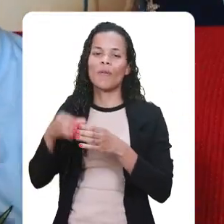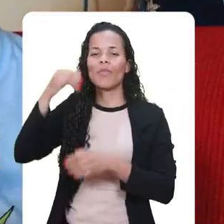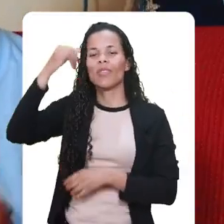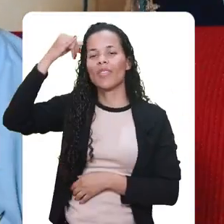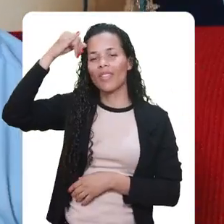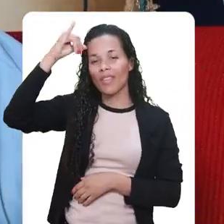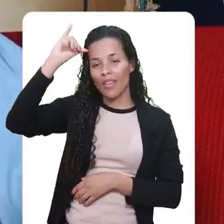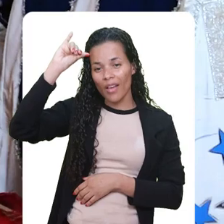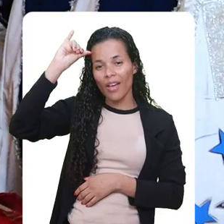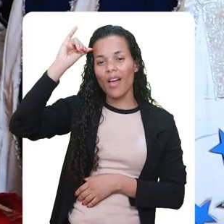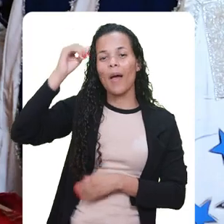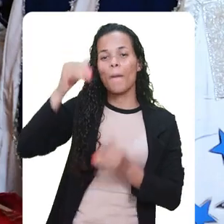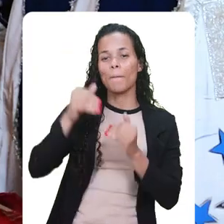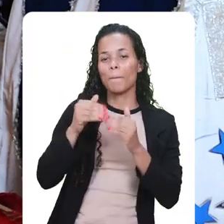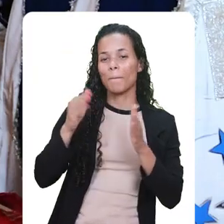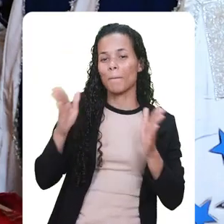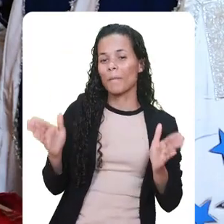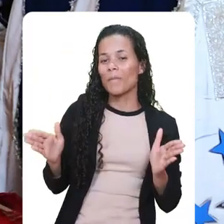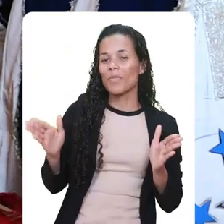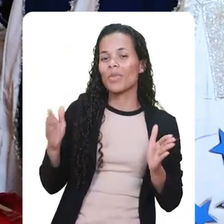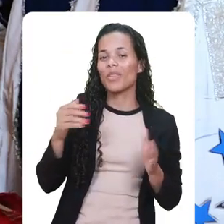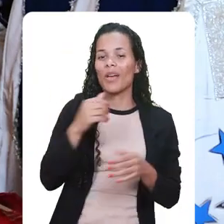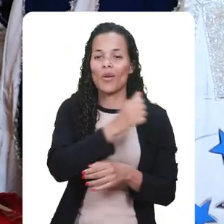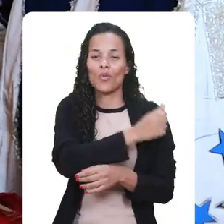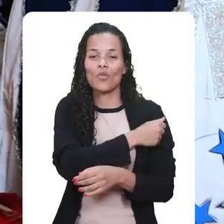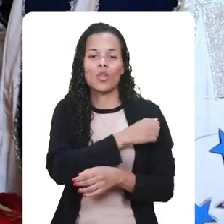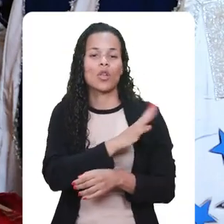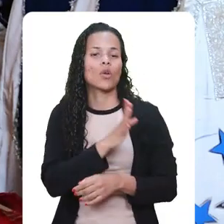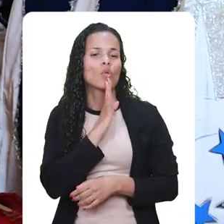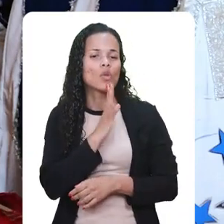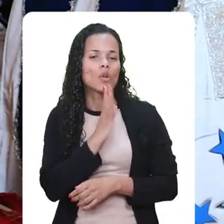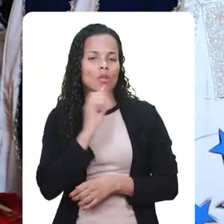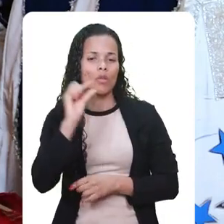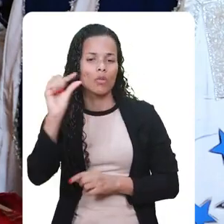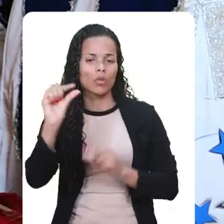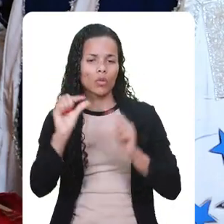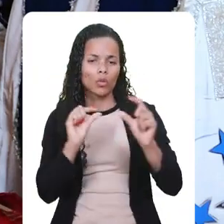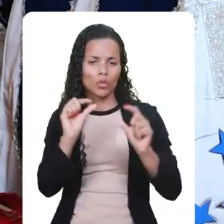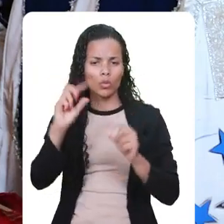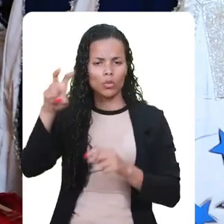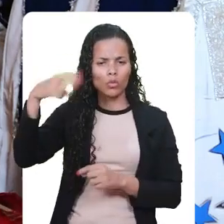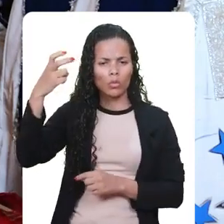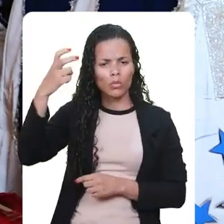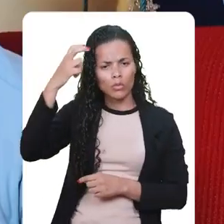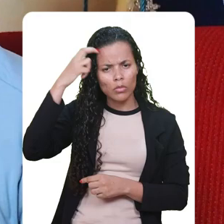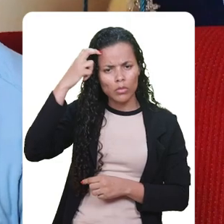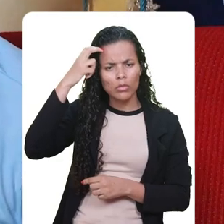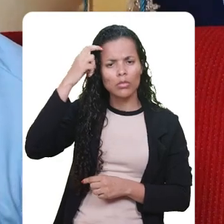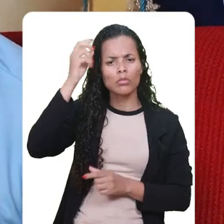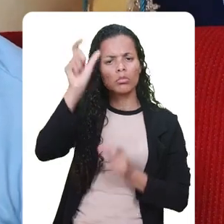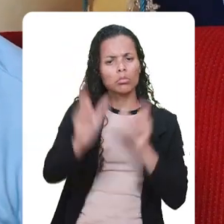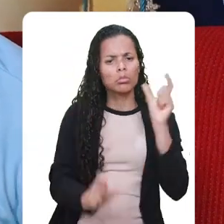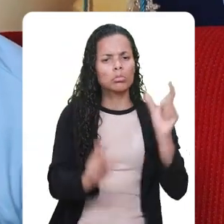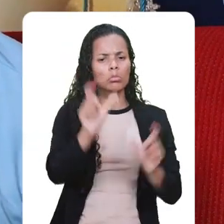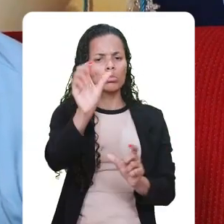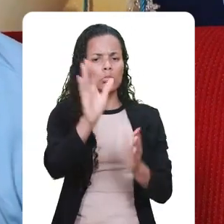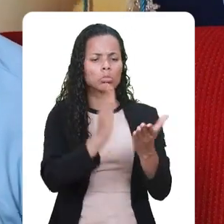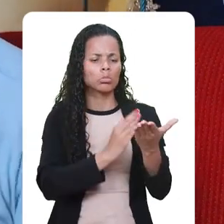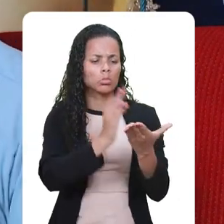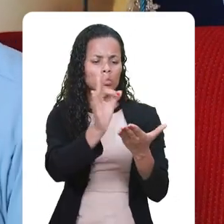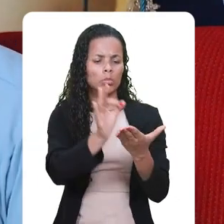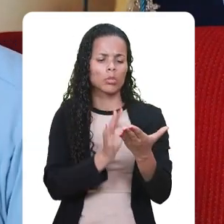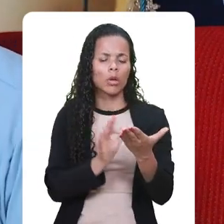dos bois para abrir as portas para que os alunos conheçam um pouco a cultura. Eles fazem de acordo